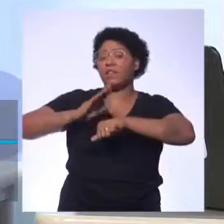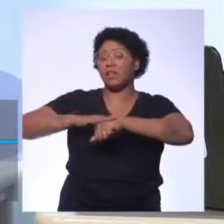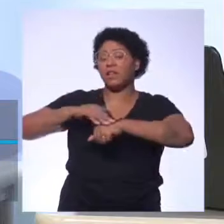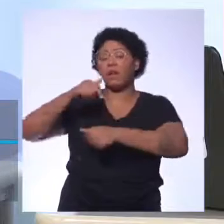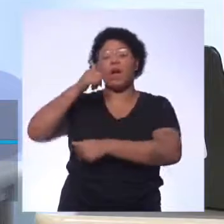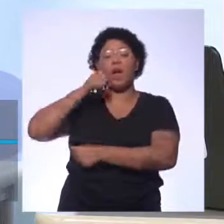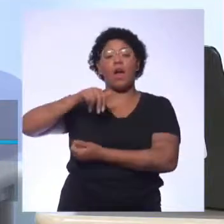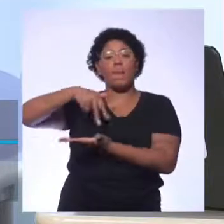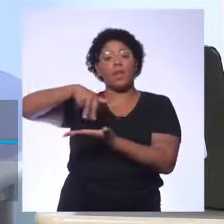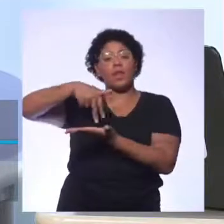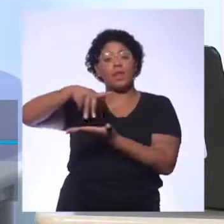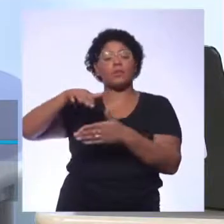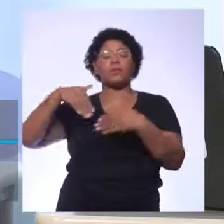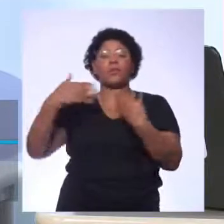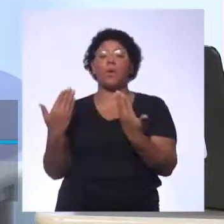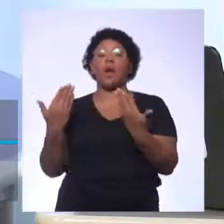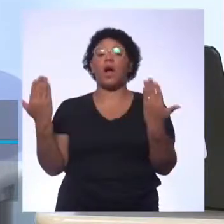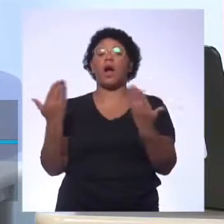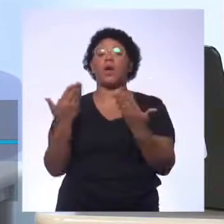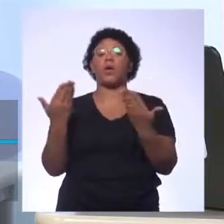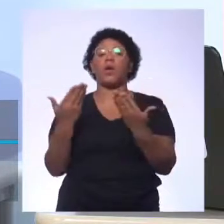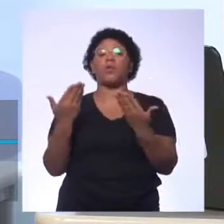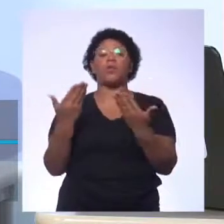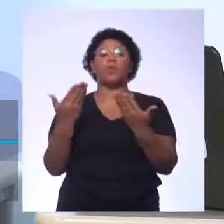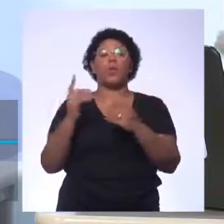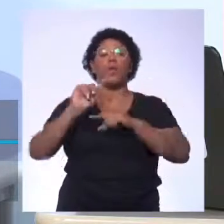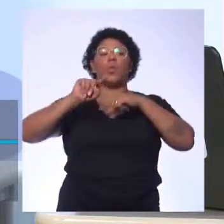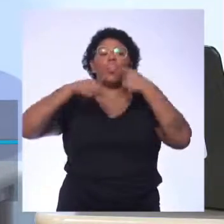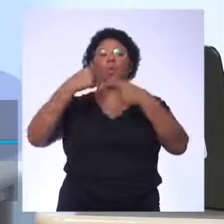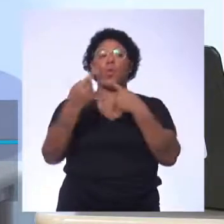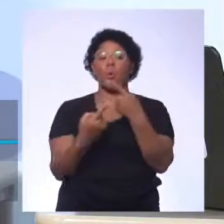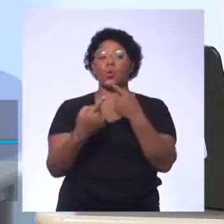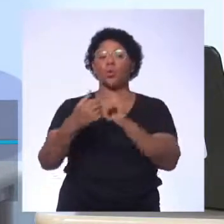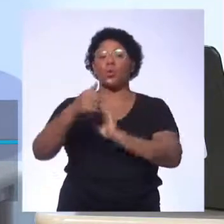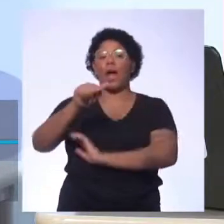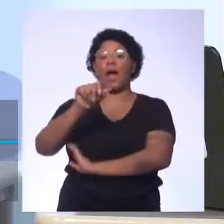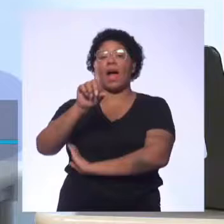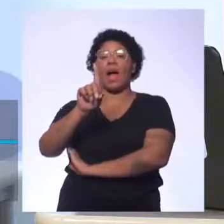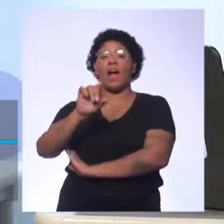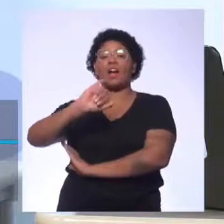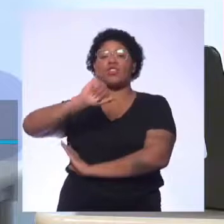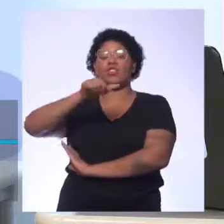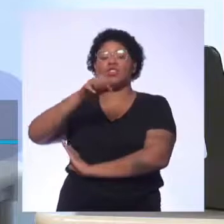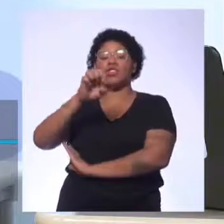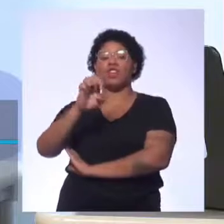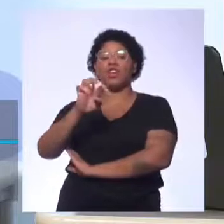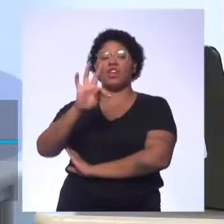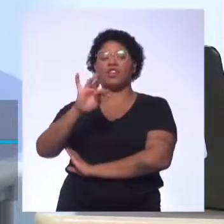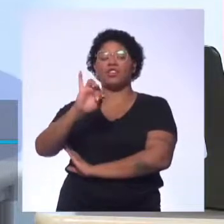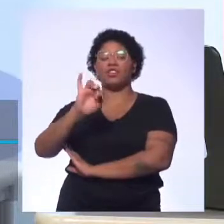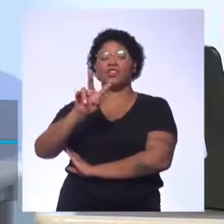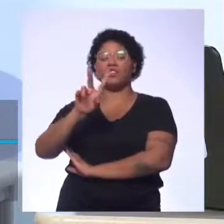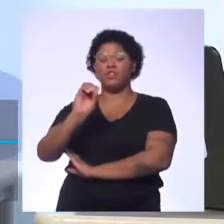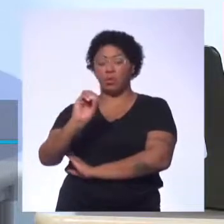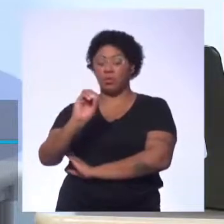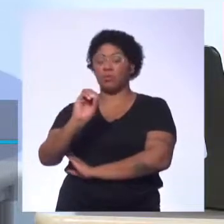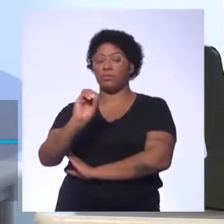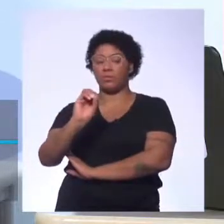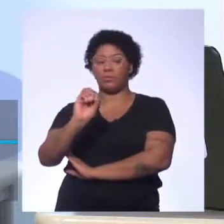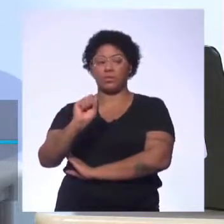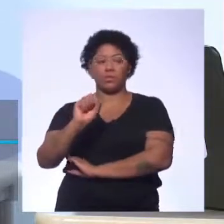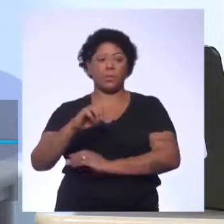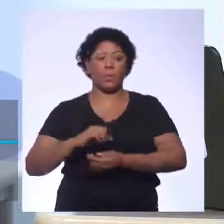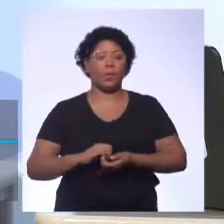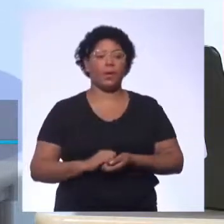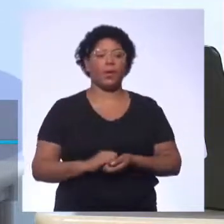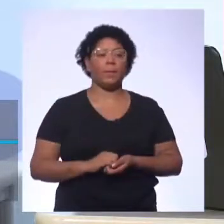para a ação e sabemos então o verbo, que é a ação que ela está fazendo, que é patinando, patinar, e falamos sobre a roupa, substantivo, tudo que ela